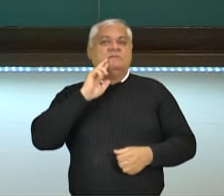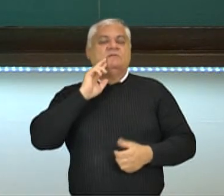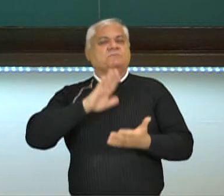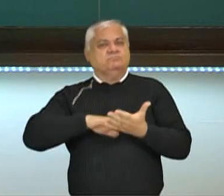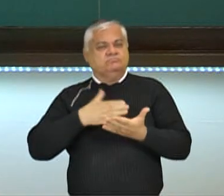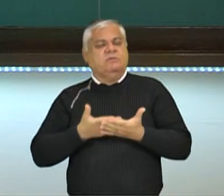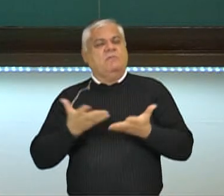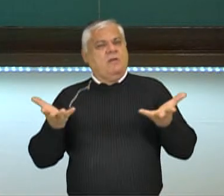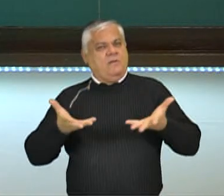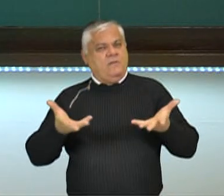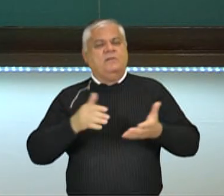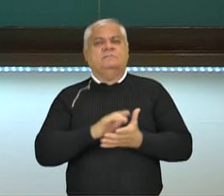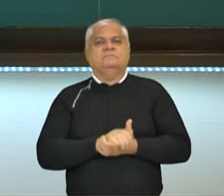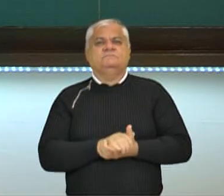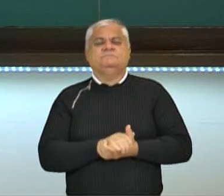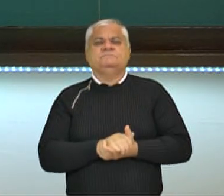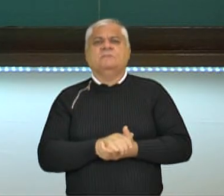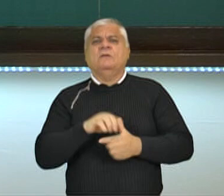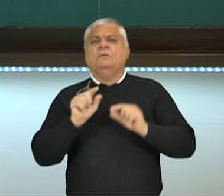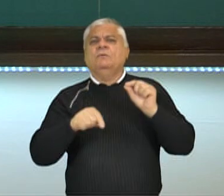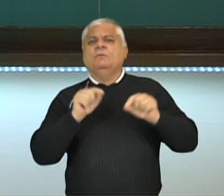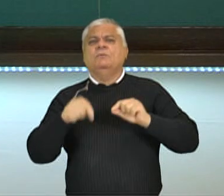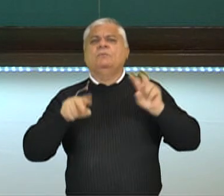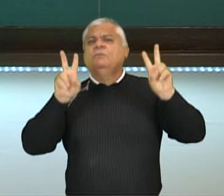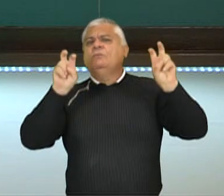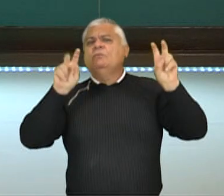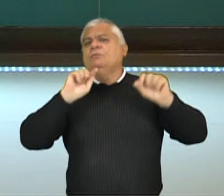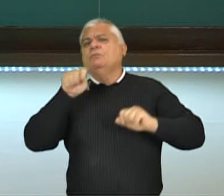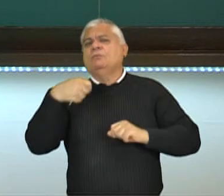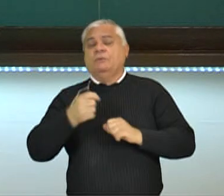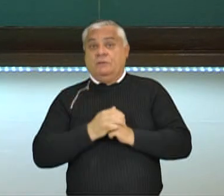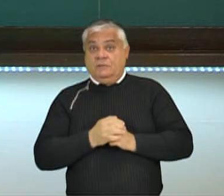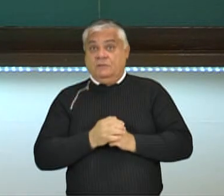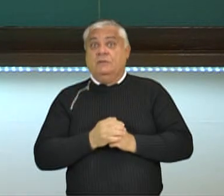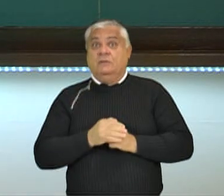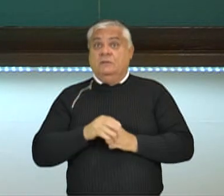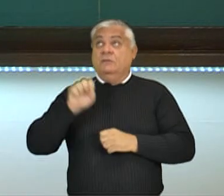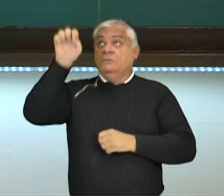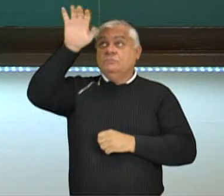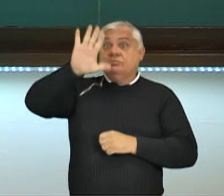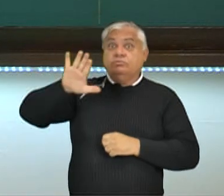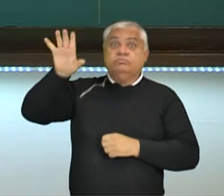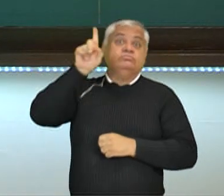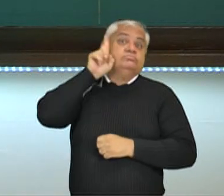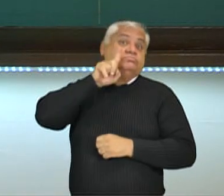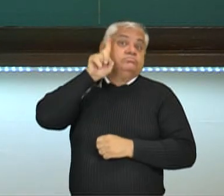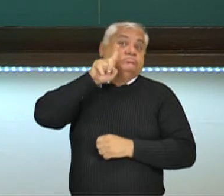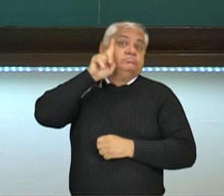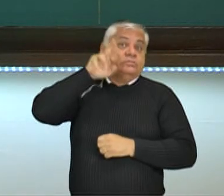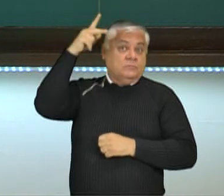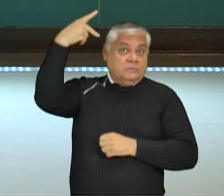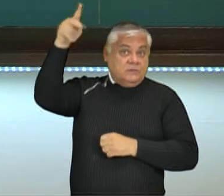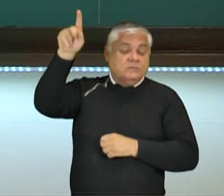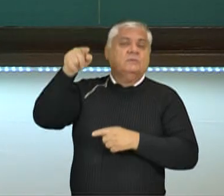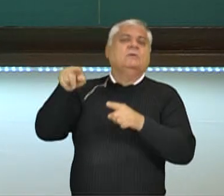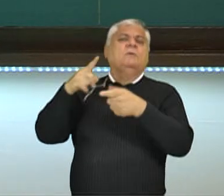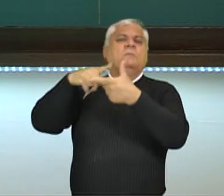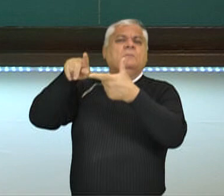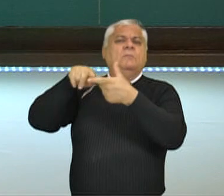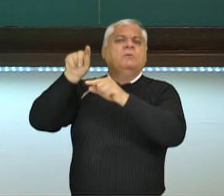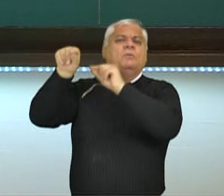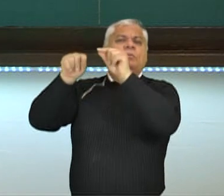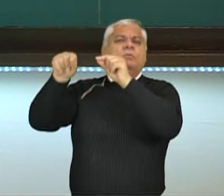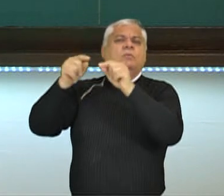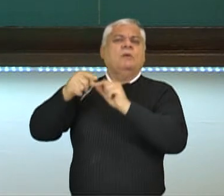interpretar para nós então essa aula. E na aula de hoje vamos falar então sobre a América do Norte, mais especificamente sobre os Estados Unidos e